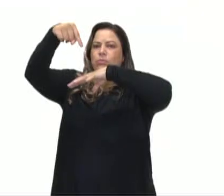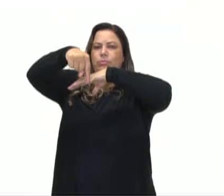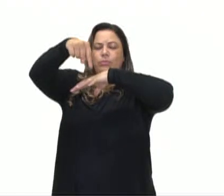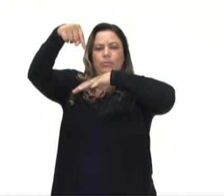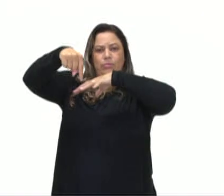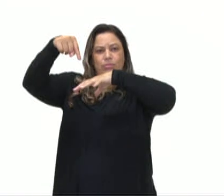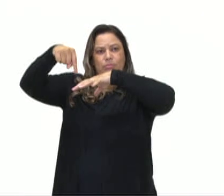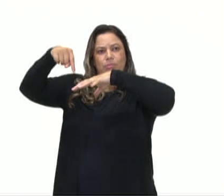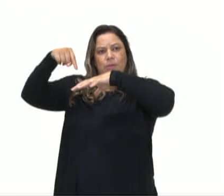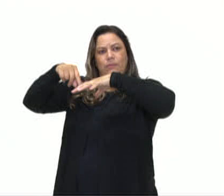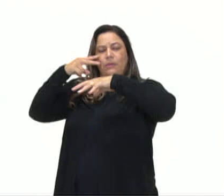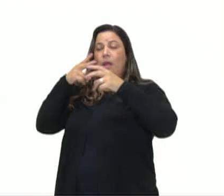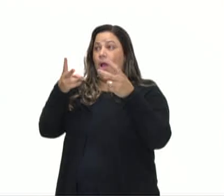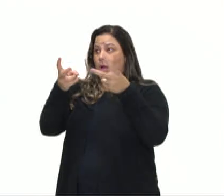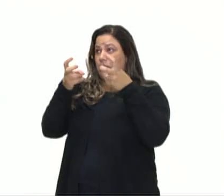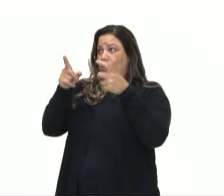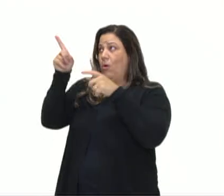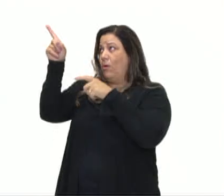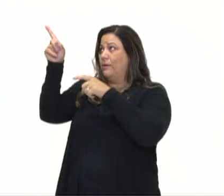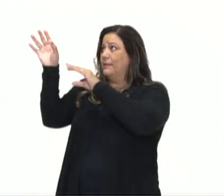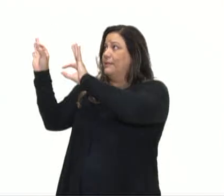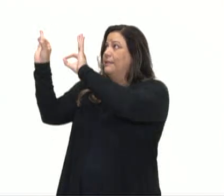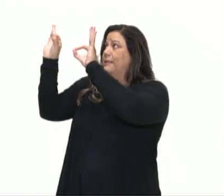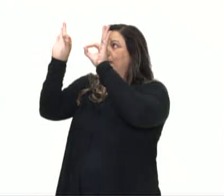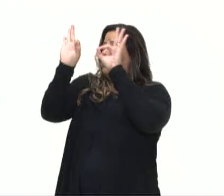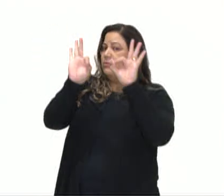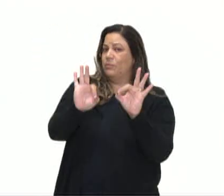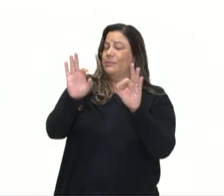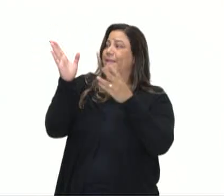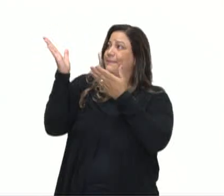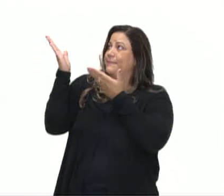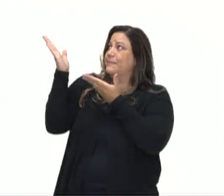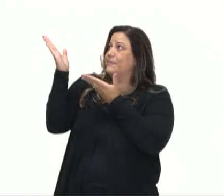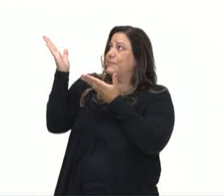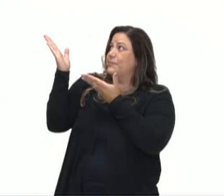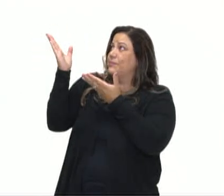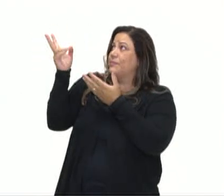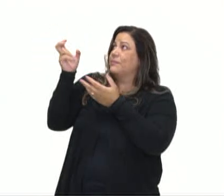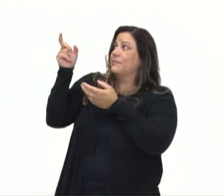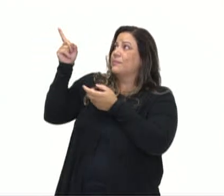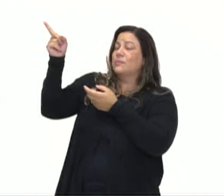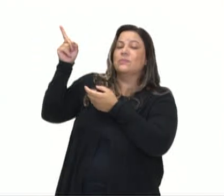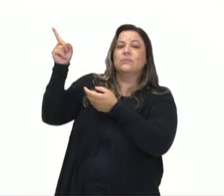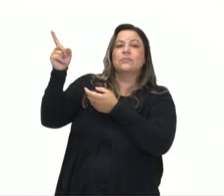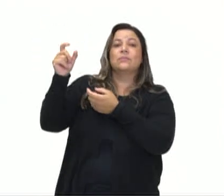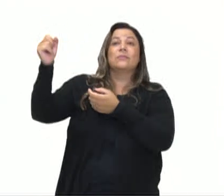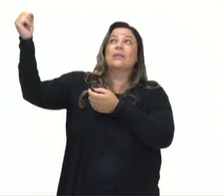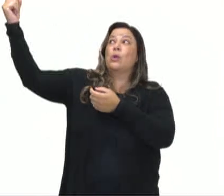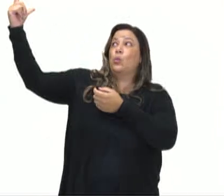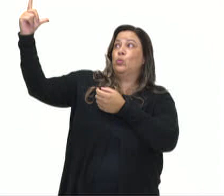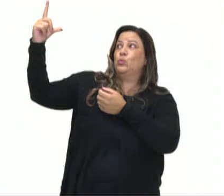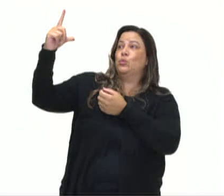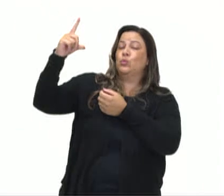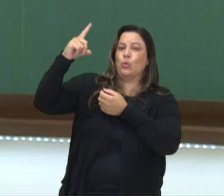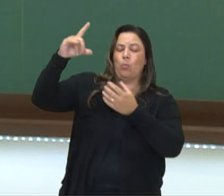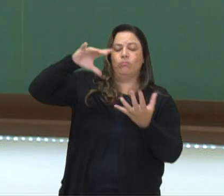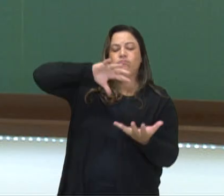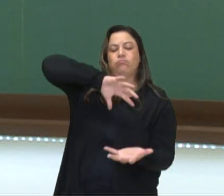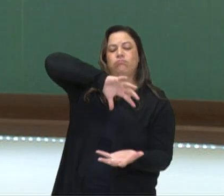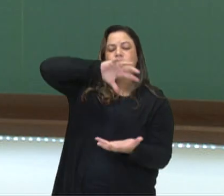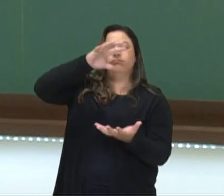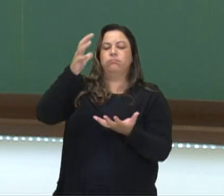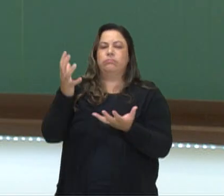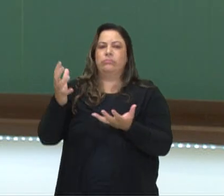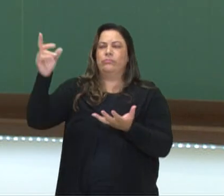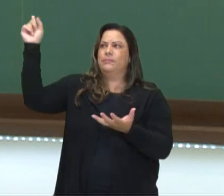e acompanhe essa imagem que você está vendo do lado direito, aonde você consegue visualizar o Sol e você consegue perceber